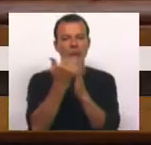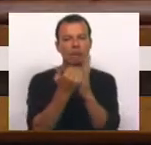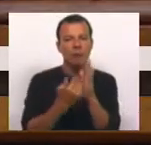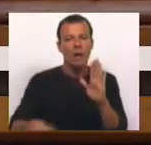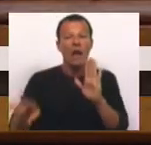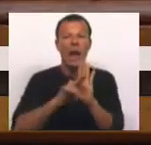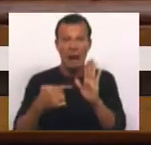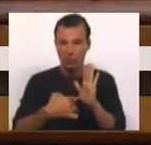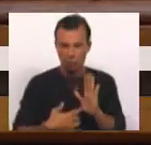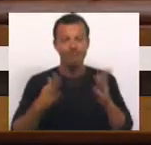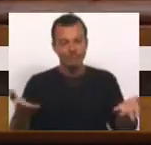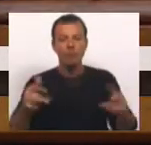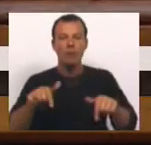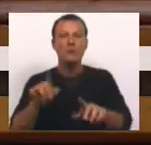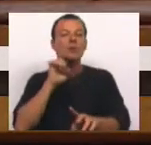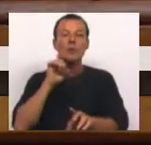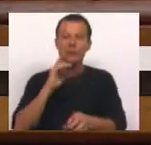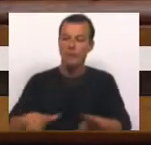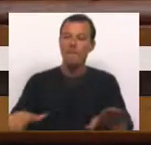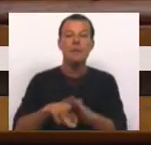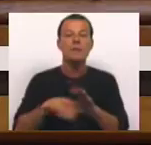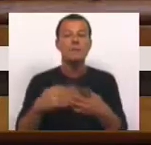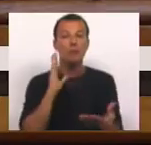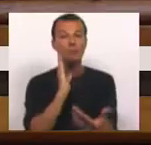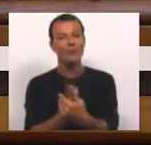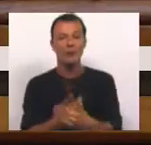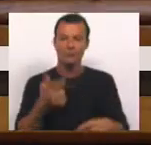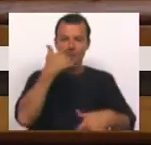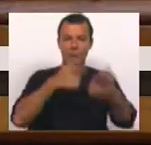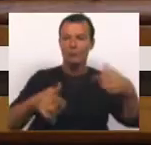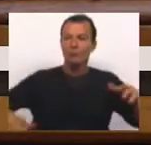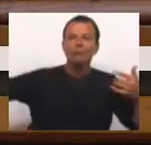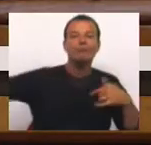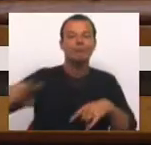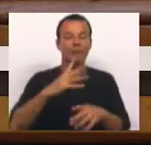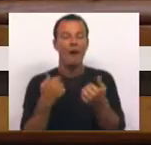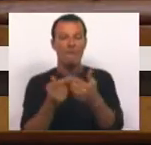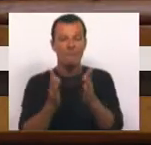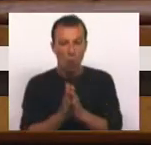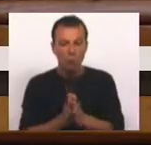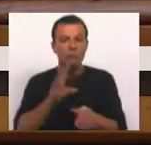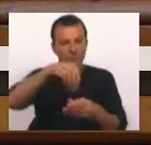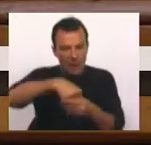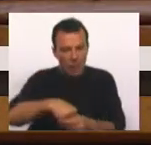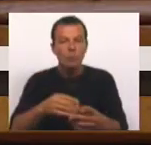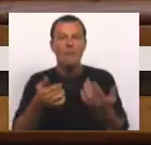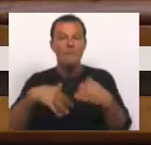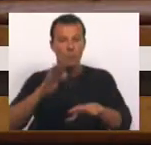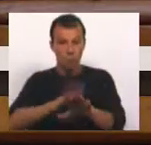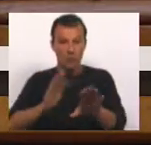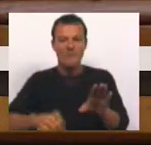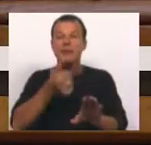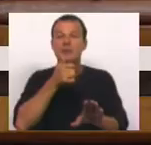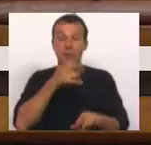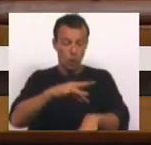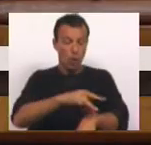legais. Garante-se, assim, a participação no processo de vários intervenientes, numa lógica de decisão do doente, mas